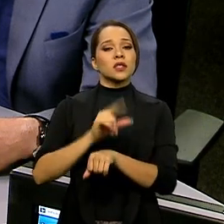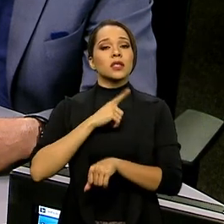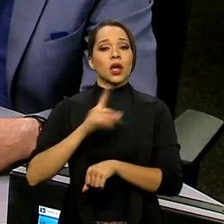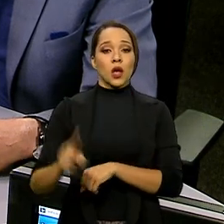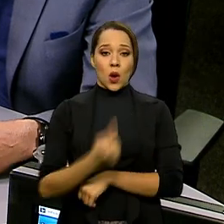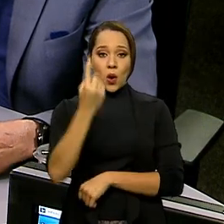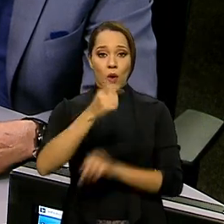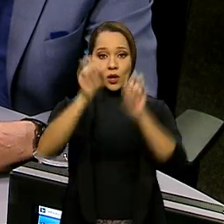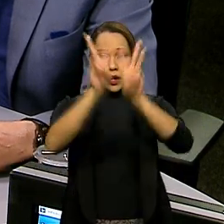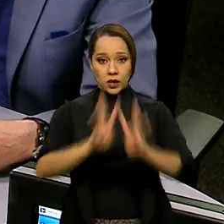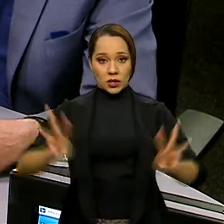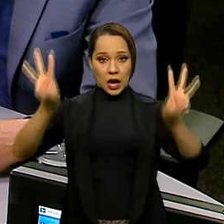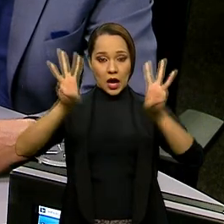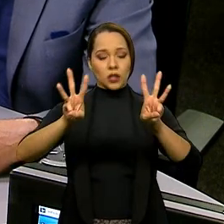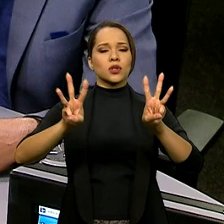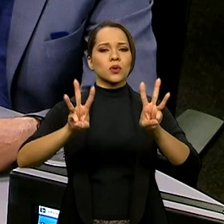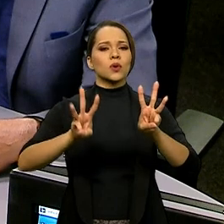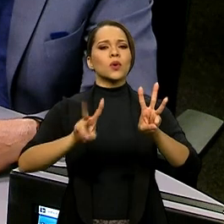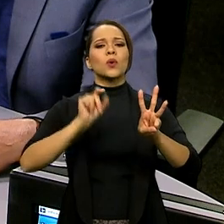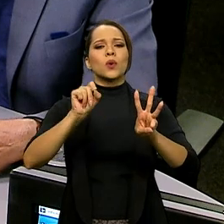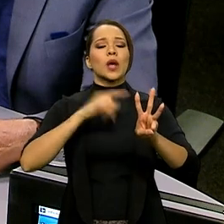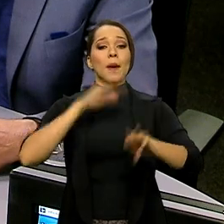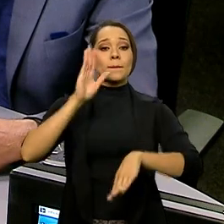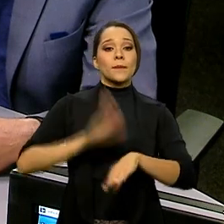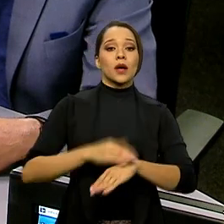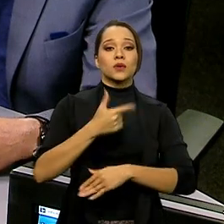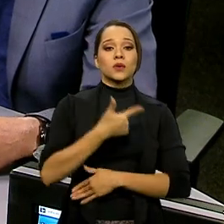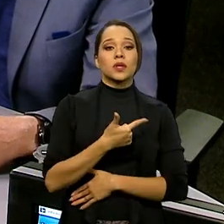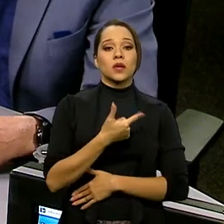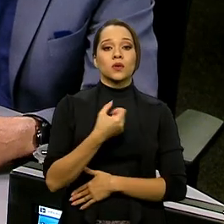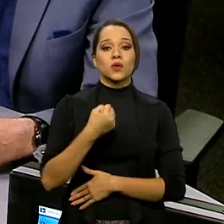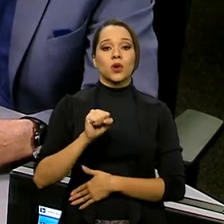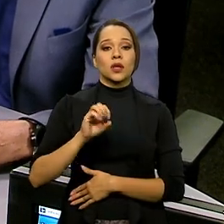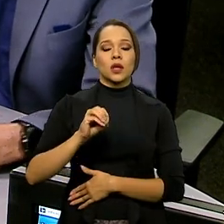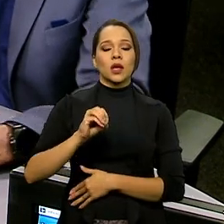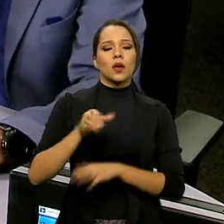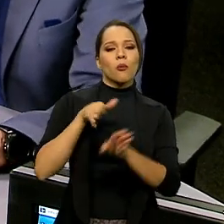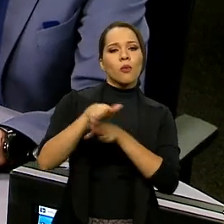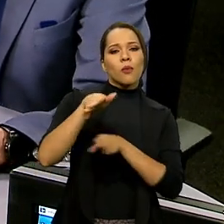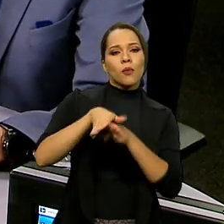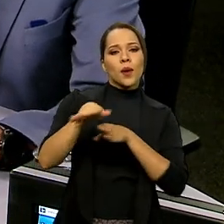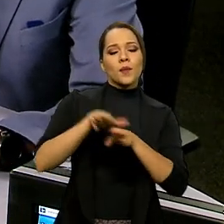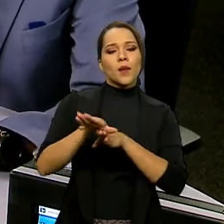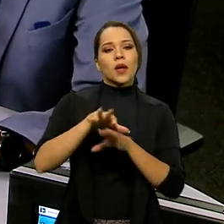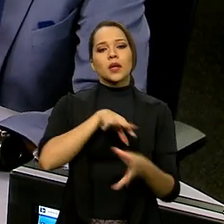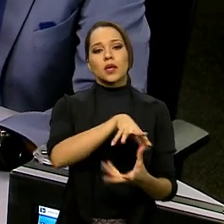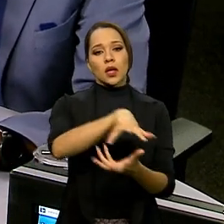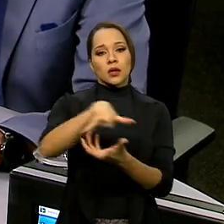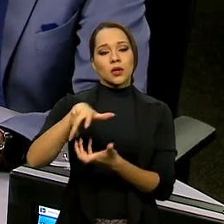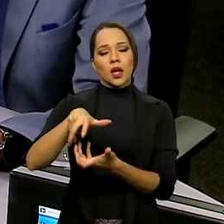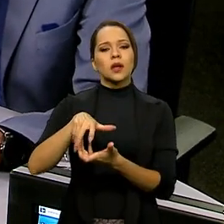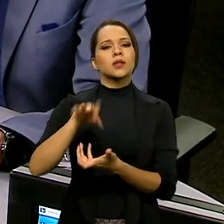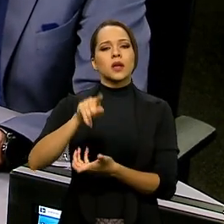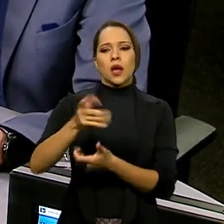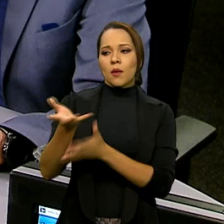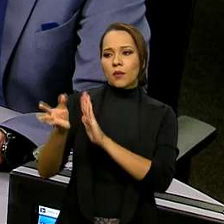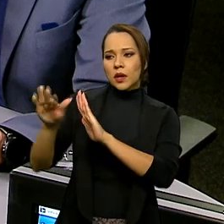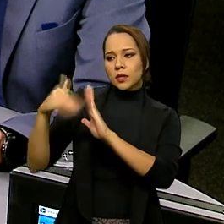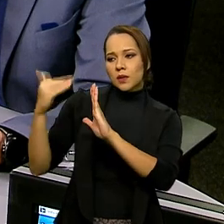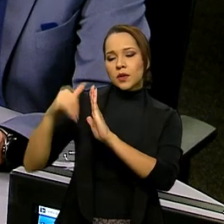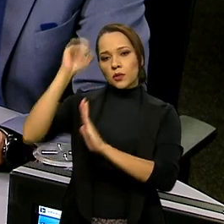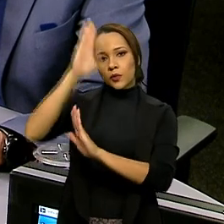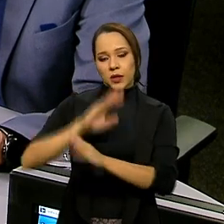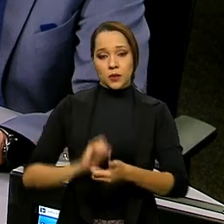em uma única plataforma eletrônica mais de 280 recomendações internacionais recebidas pelo